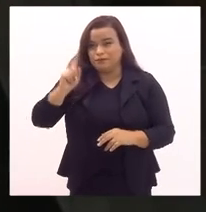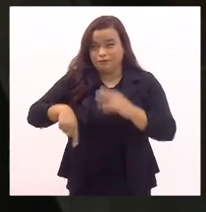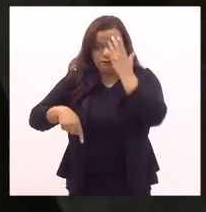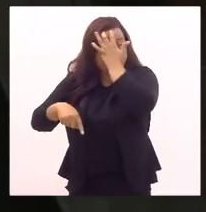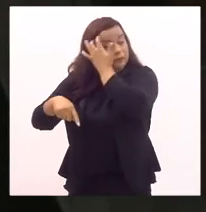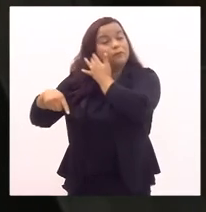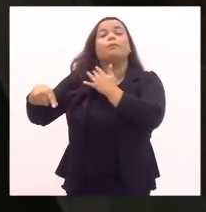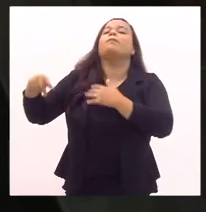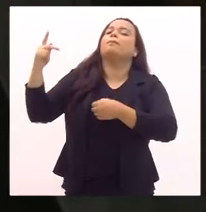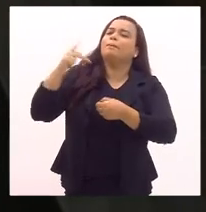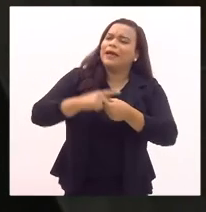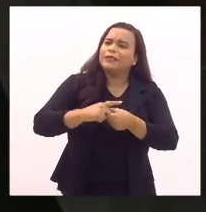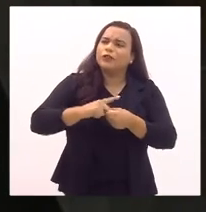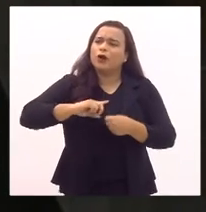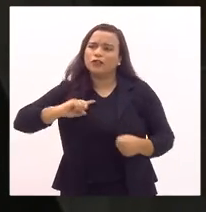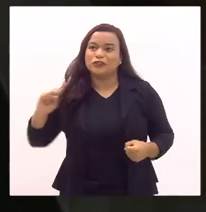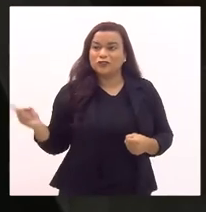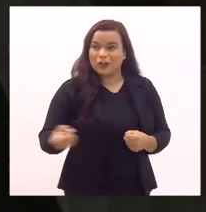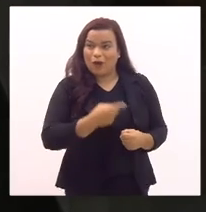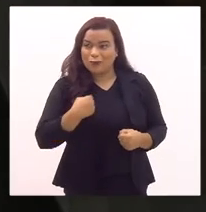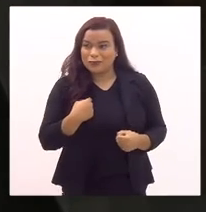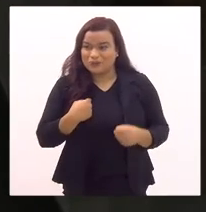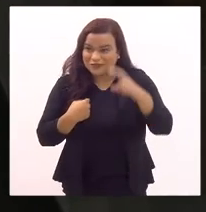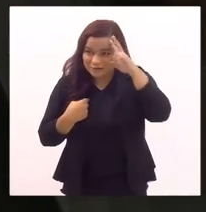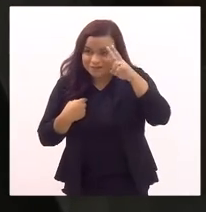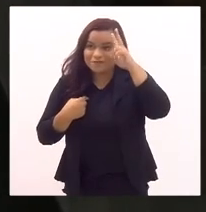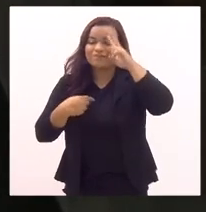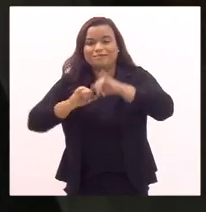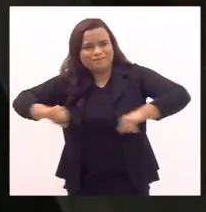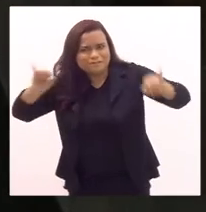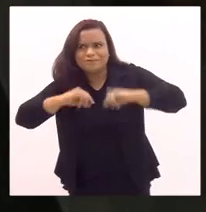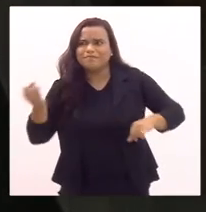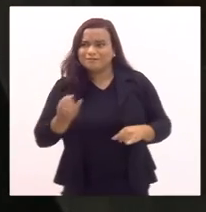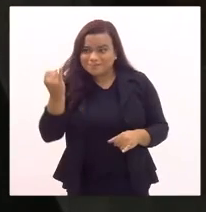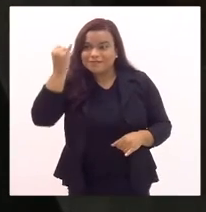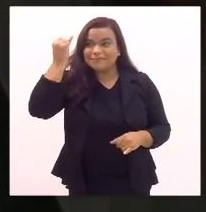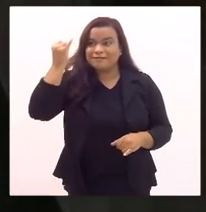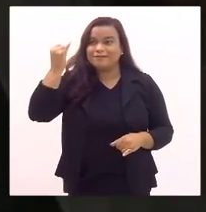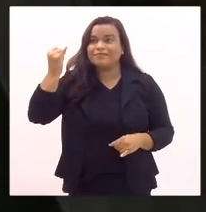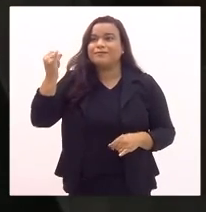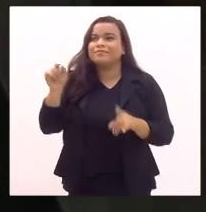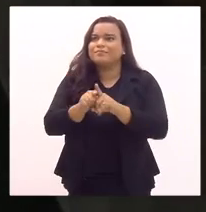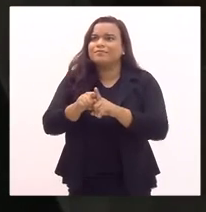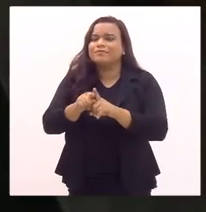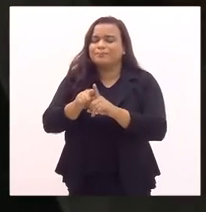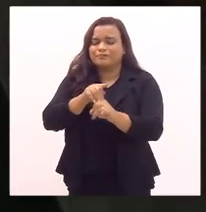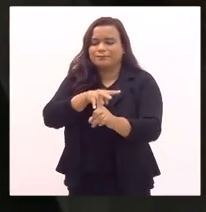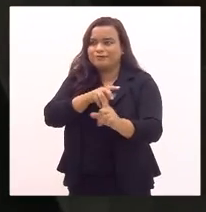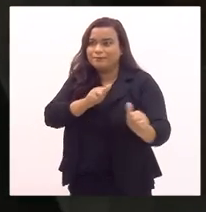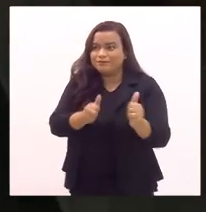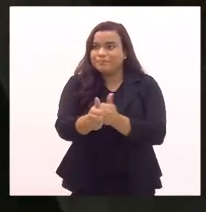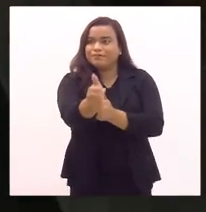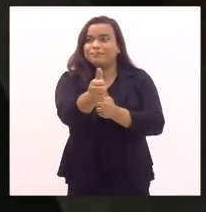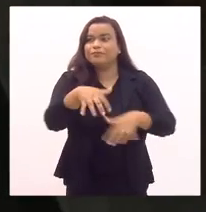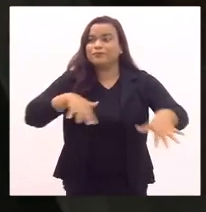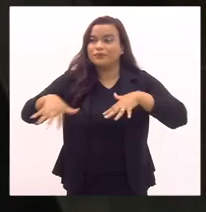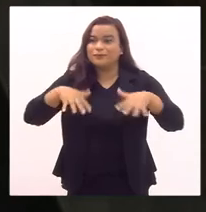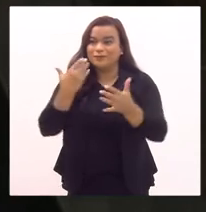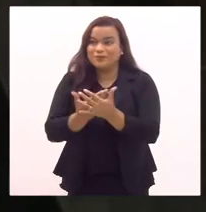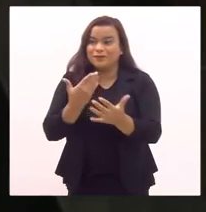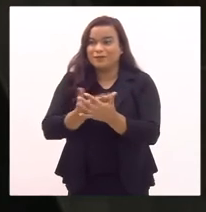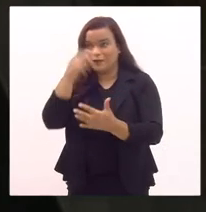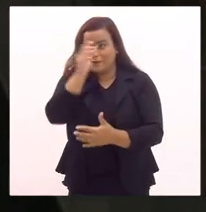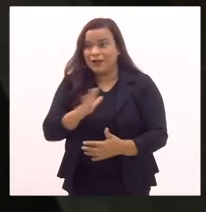é nosso' uma campanha importante que contou com a participação inclusive que ela que lembrar protagonista do movimento estudantil